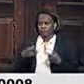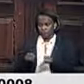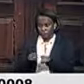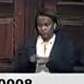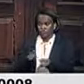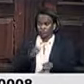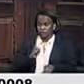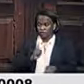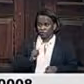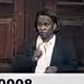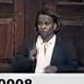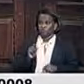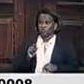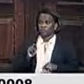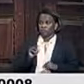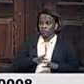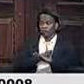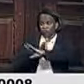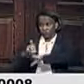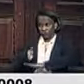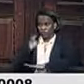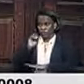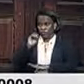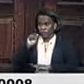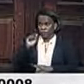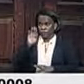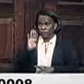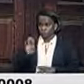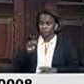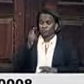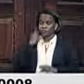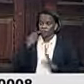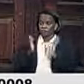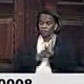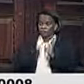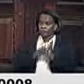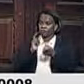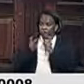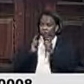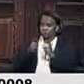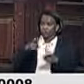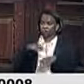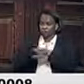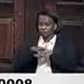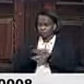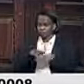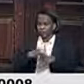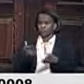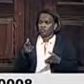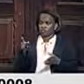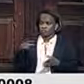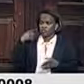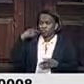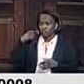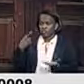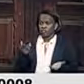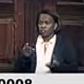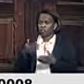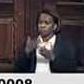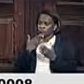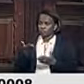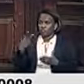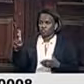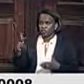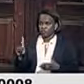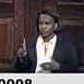inclusive, na própria OAB, propondo um debate sobre a prerrogativa dos advogados. Então,